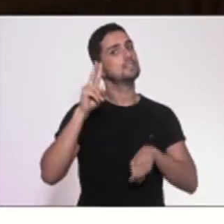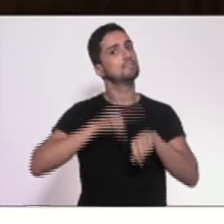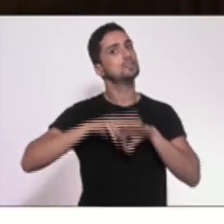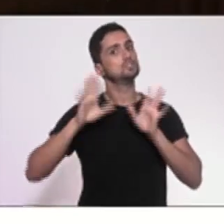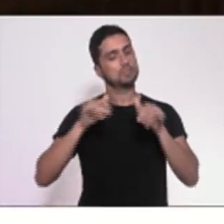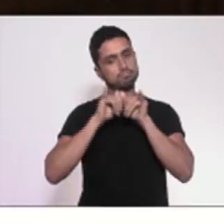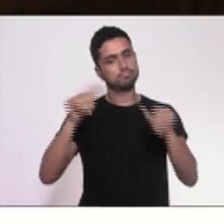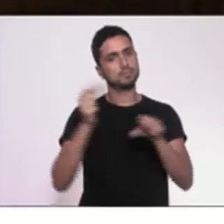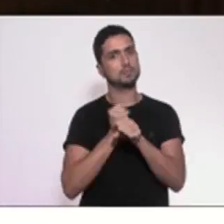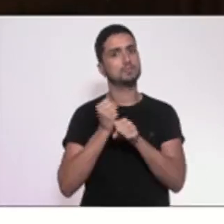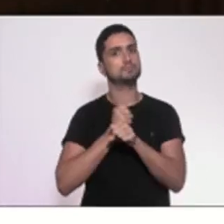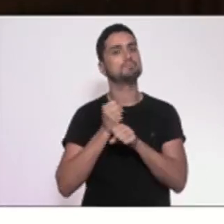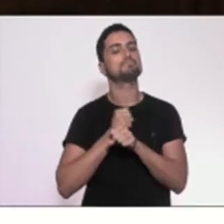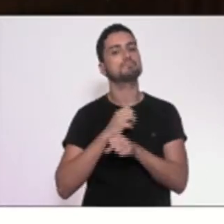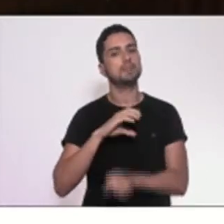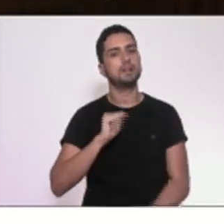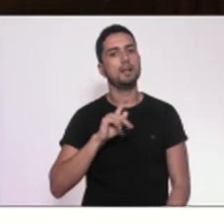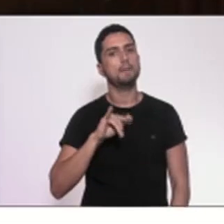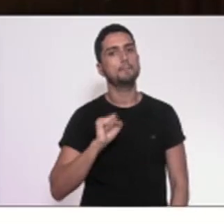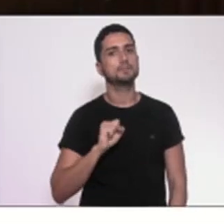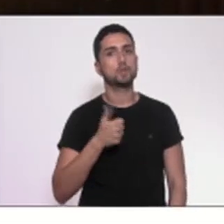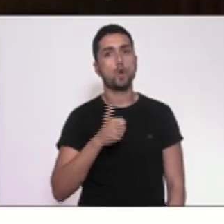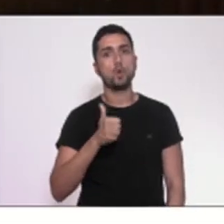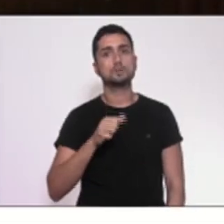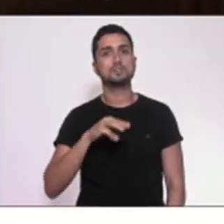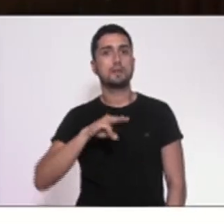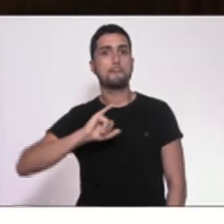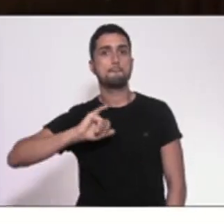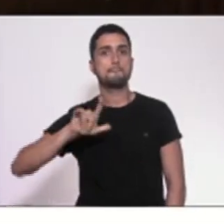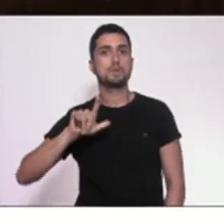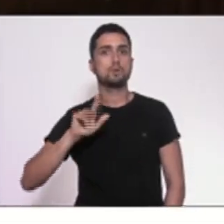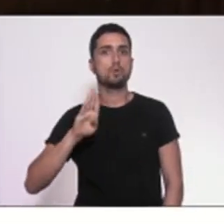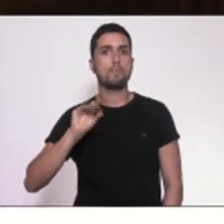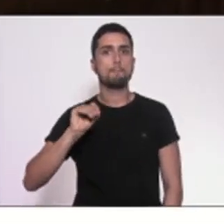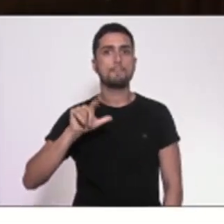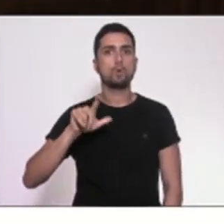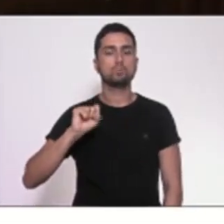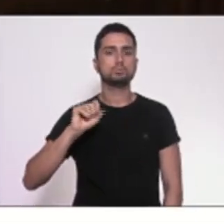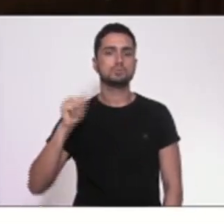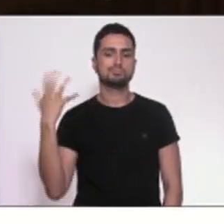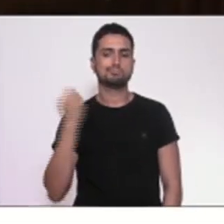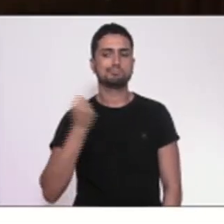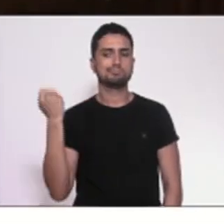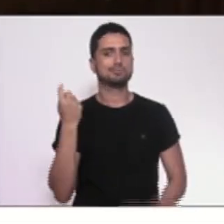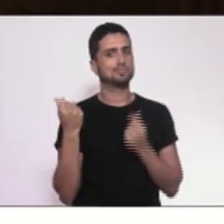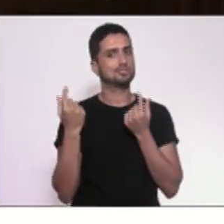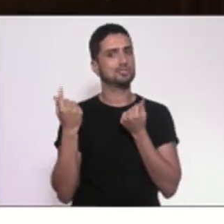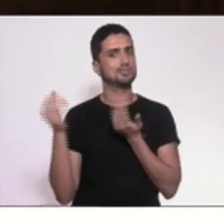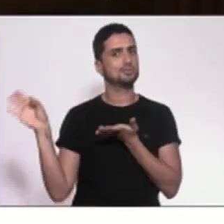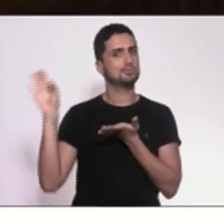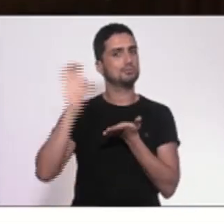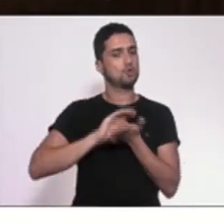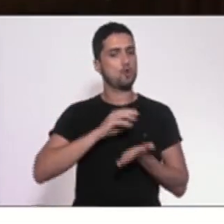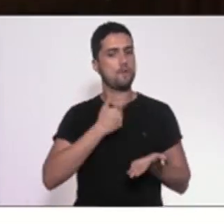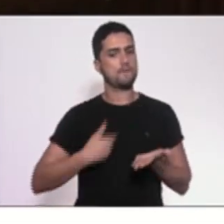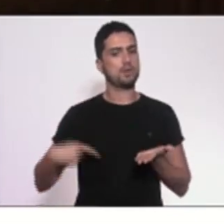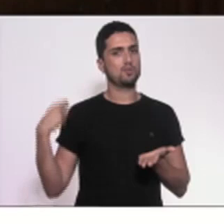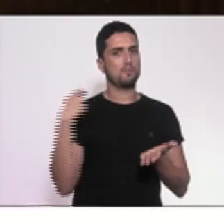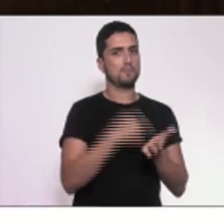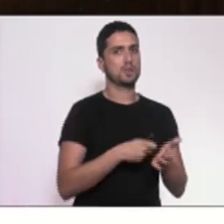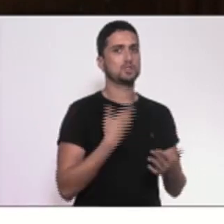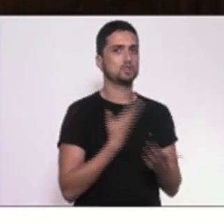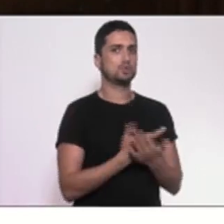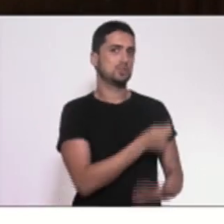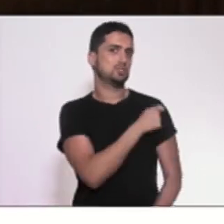CAPES vai deixar de oferecer 11 mil bolsas e não serão aceitos novos pesquisadores no Brasil esse ano. O Ministério